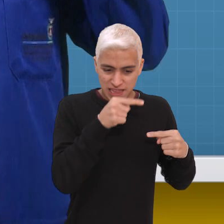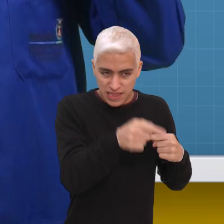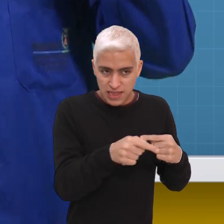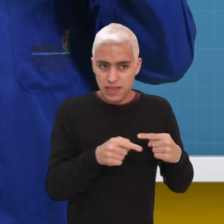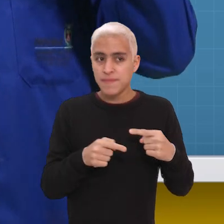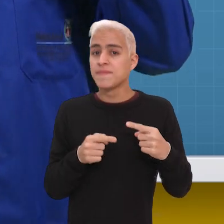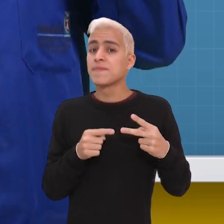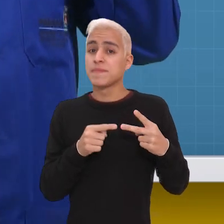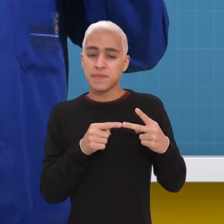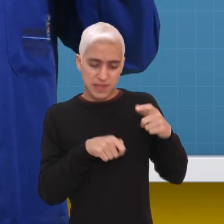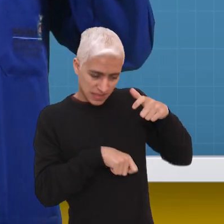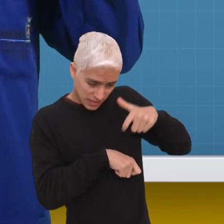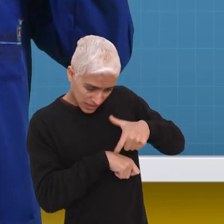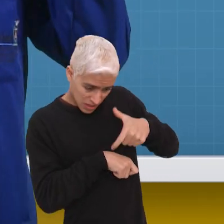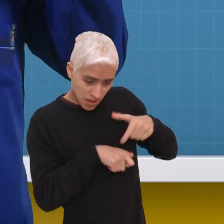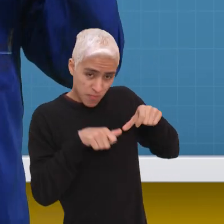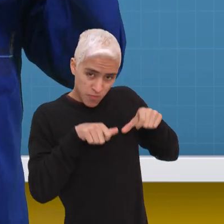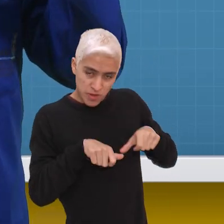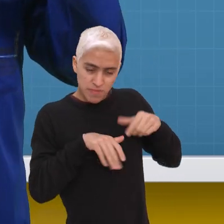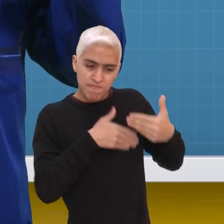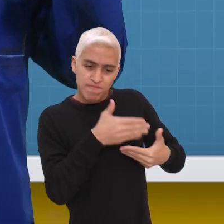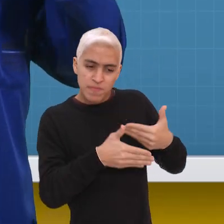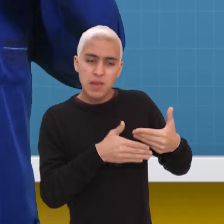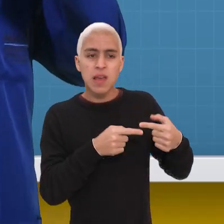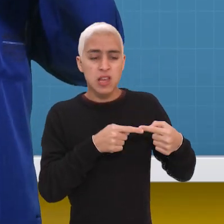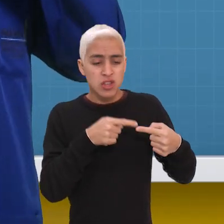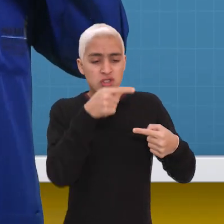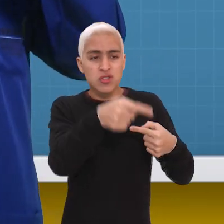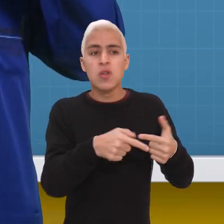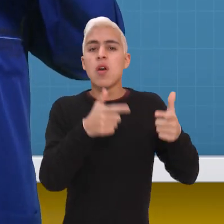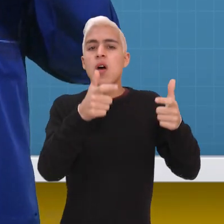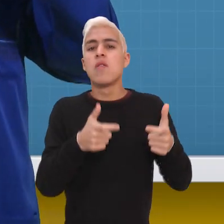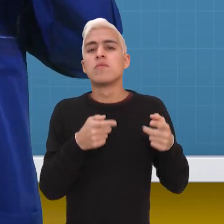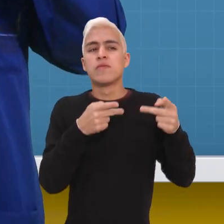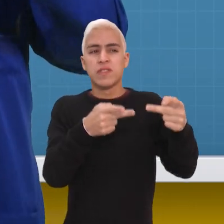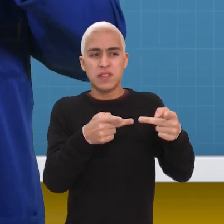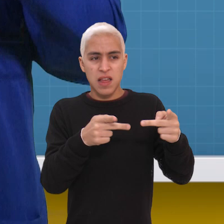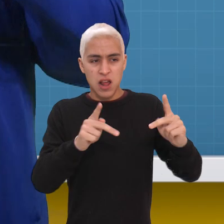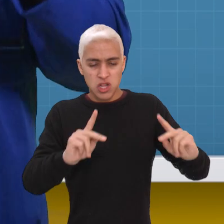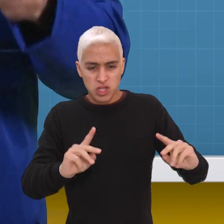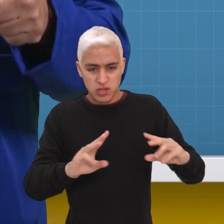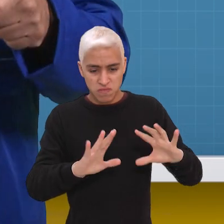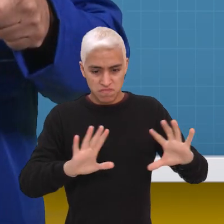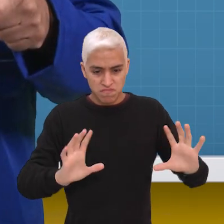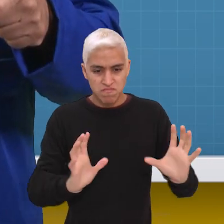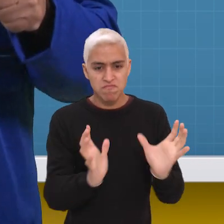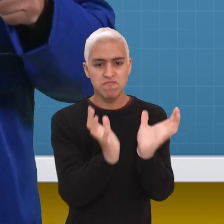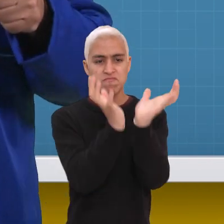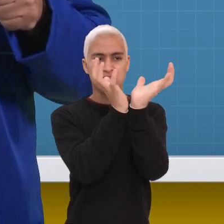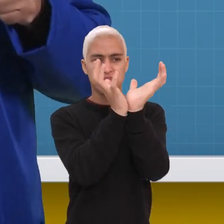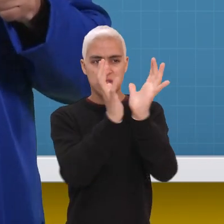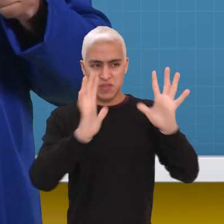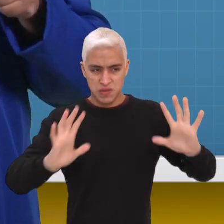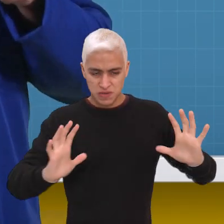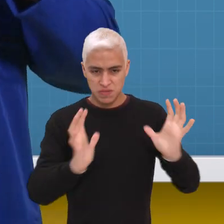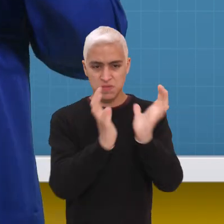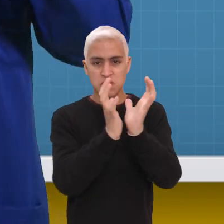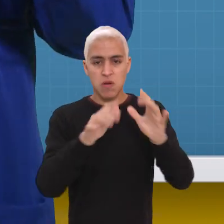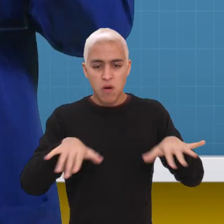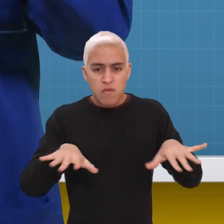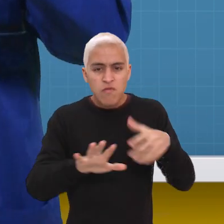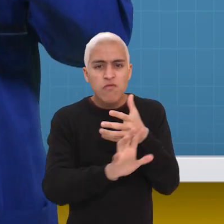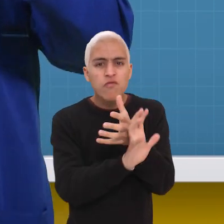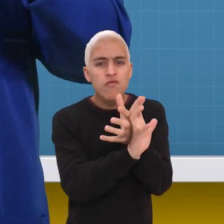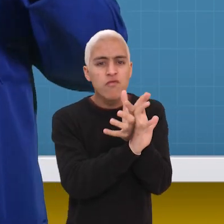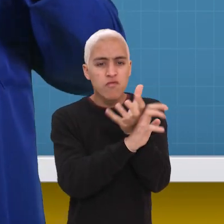ida. Fora o tempo que eu fiquei. Depois do Museu Nacional, eu fui para a Catedral Metropolitana. Mais